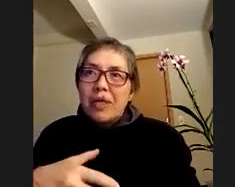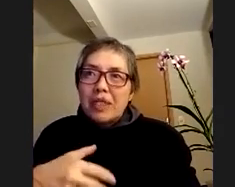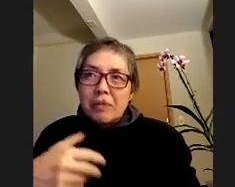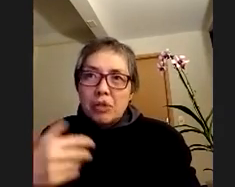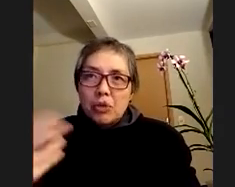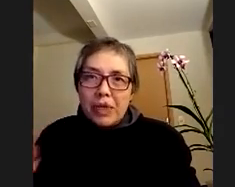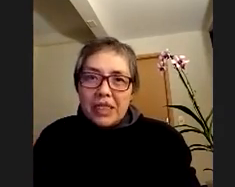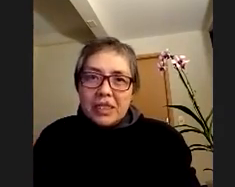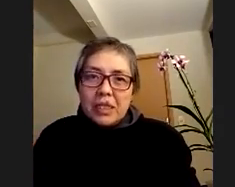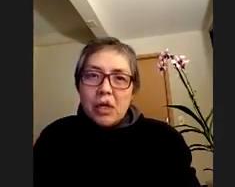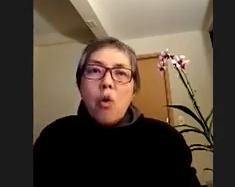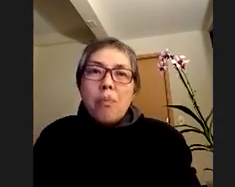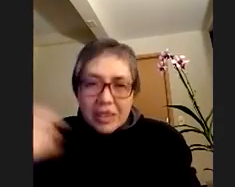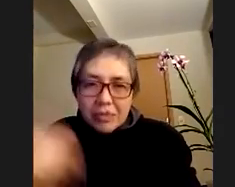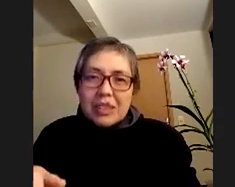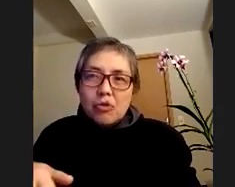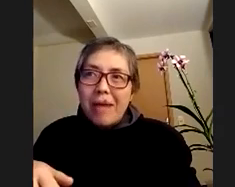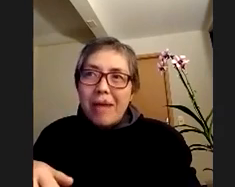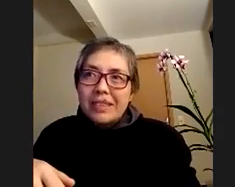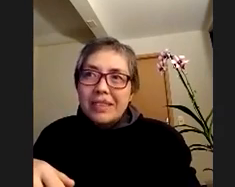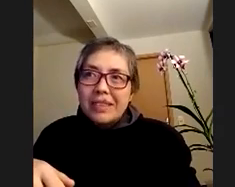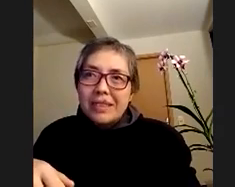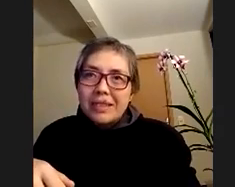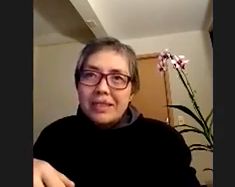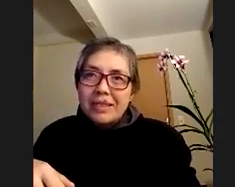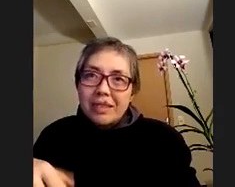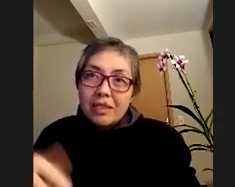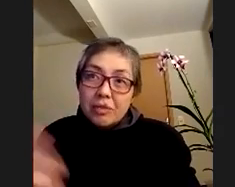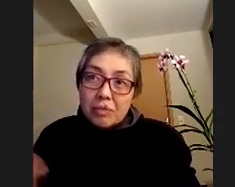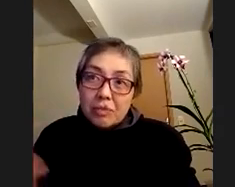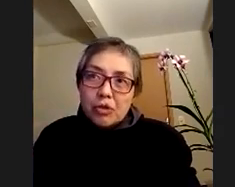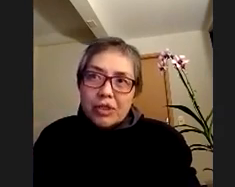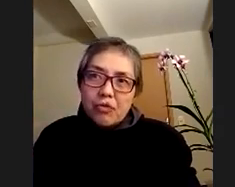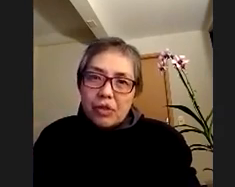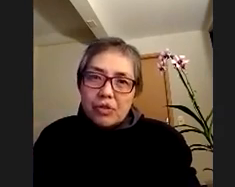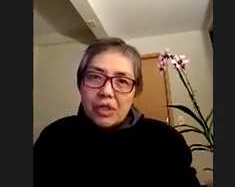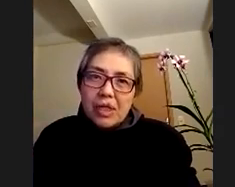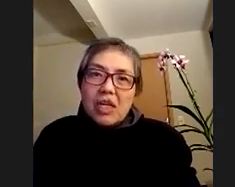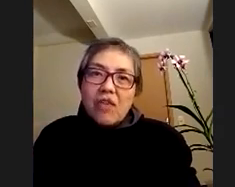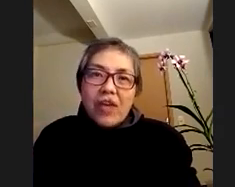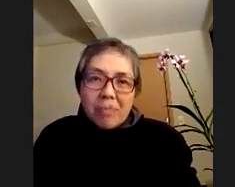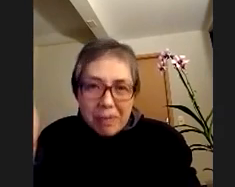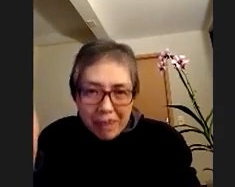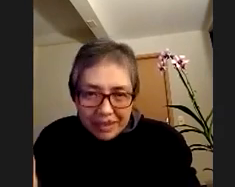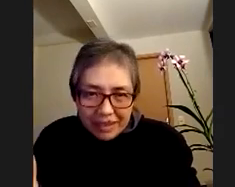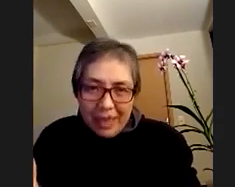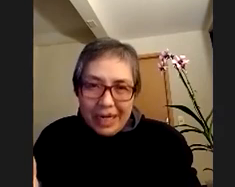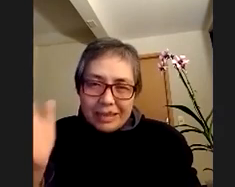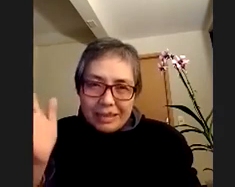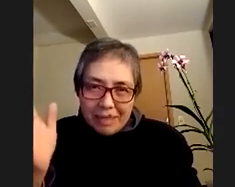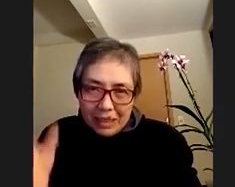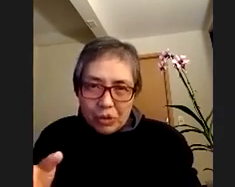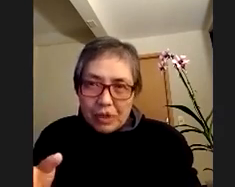com essas pessoas doentes ou mesmo assintomáticas transmissoras do vírus. E foi emblemática para a